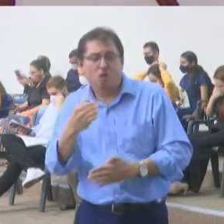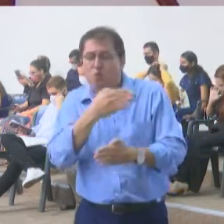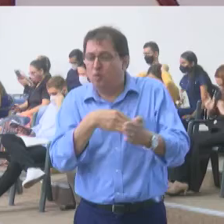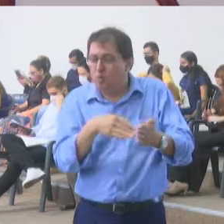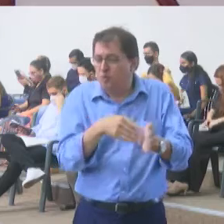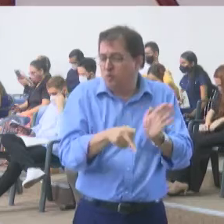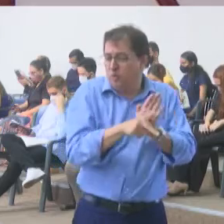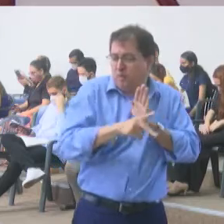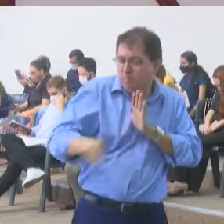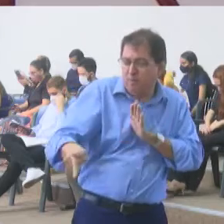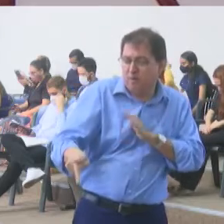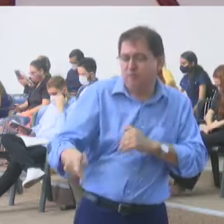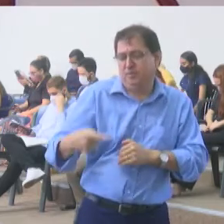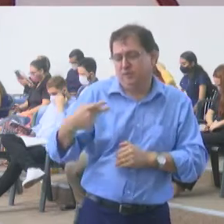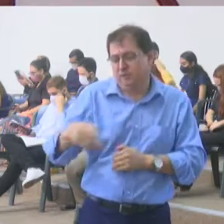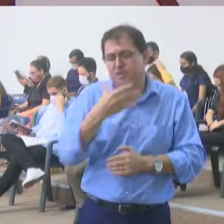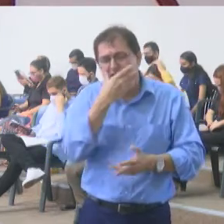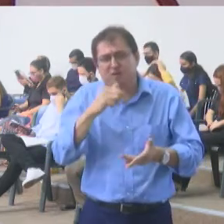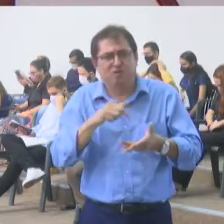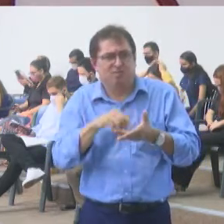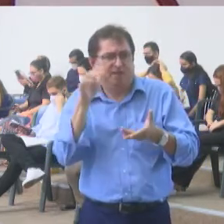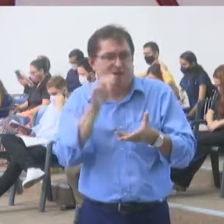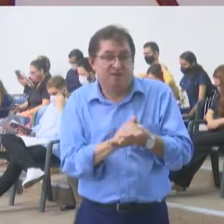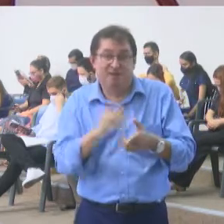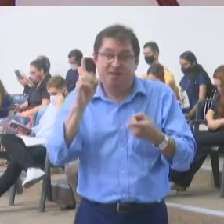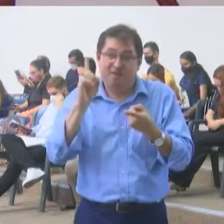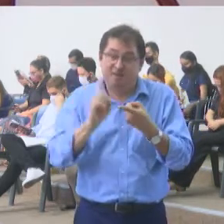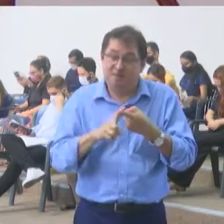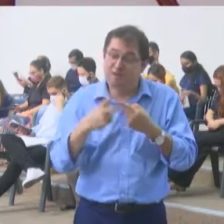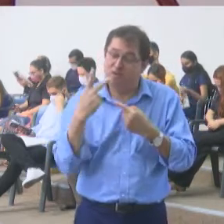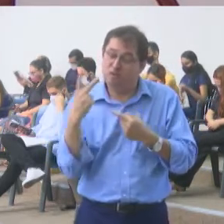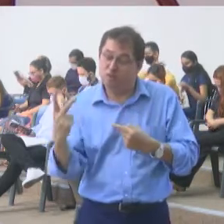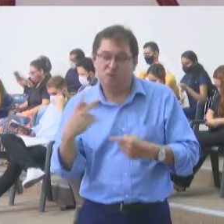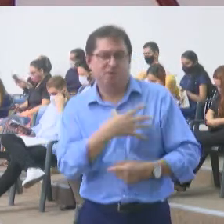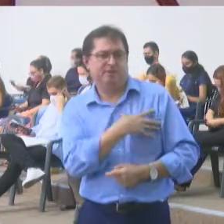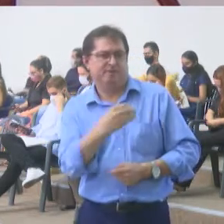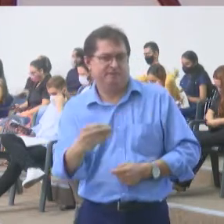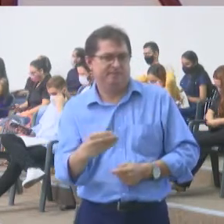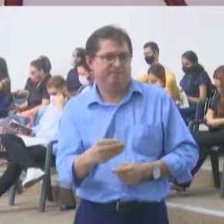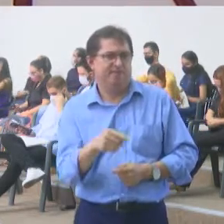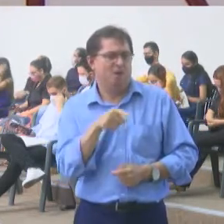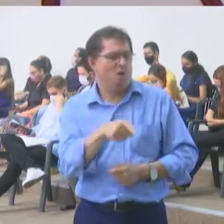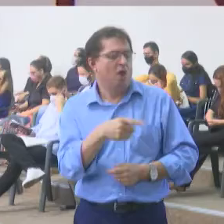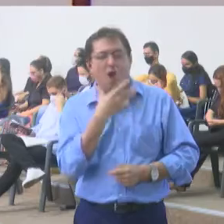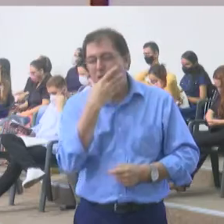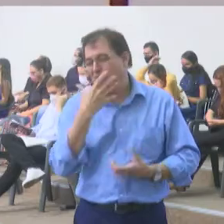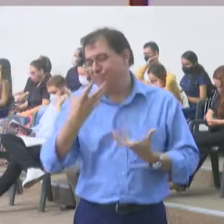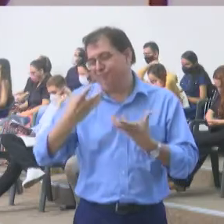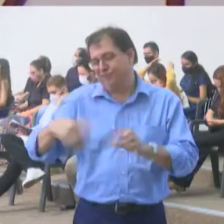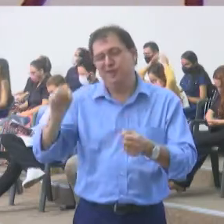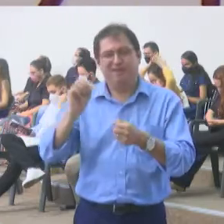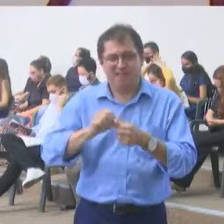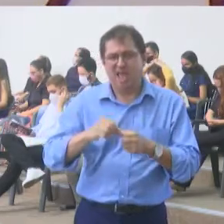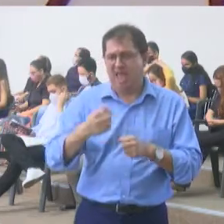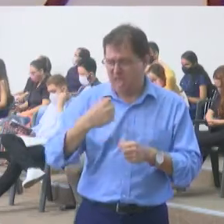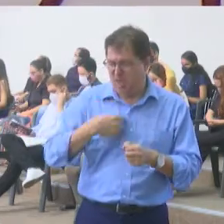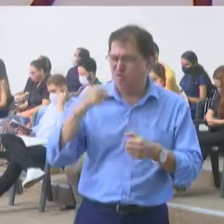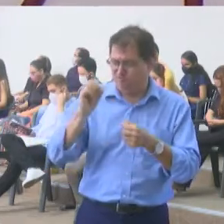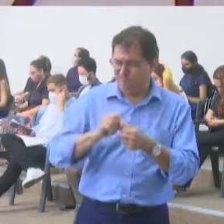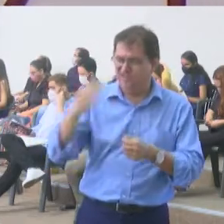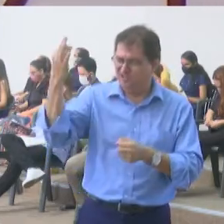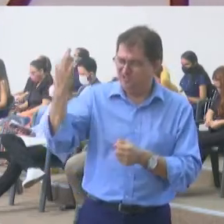a Elimeleque, a Quilion e a Malom. Ele está dizendo: aquilo que o outro resgatador não fez, eu